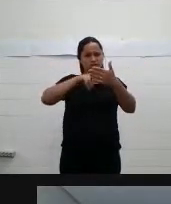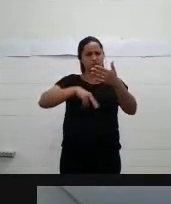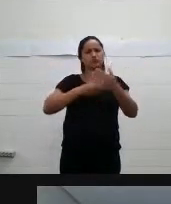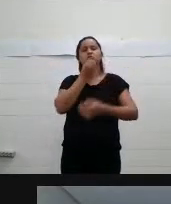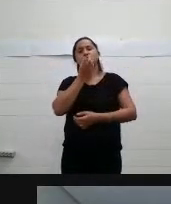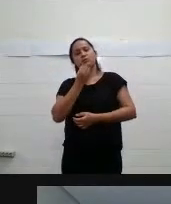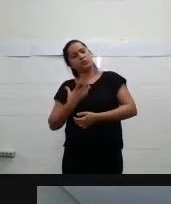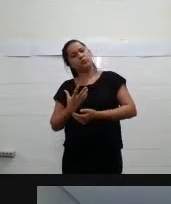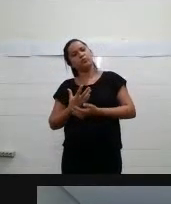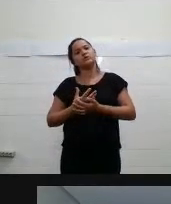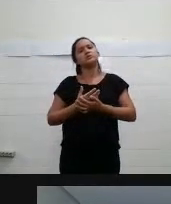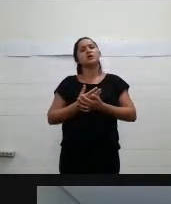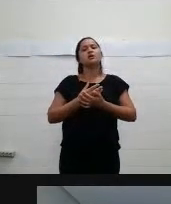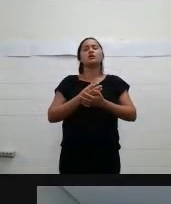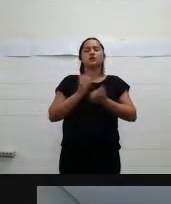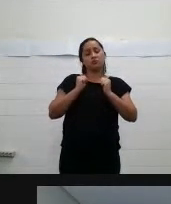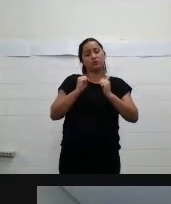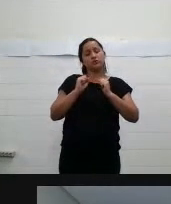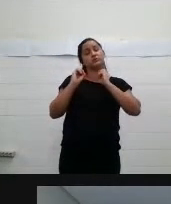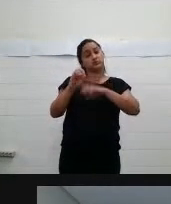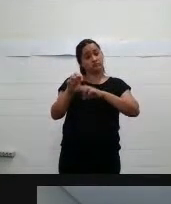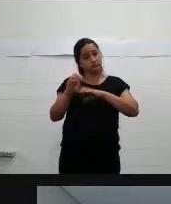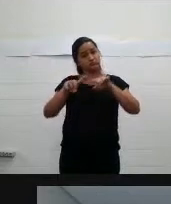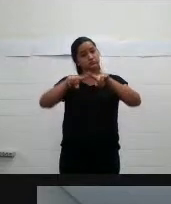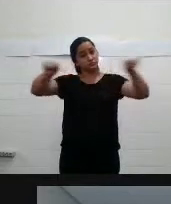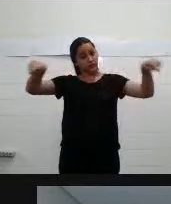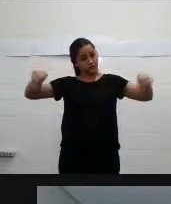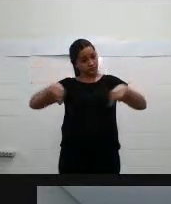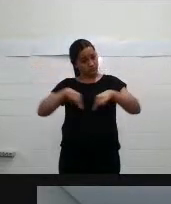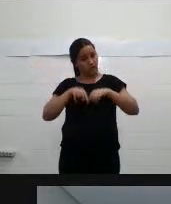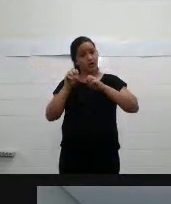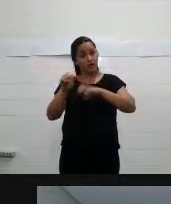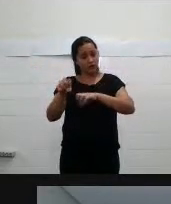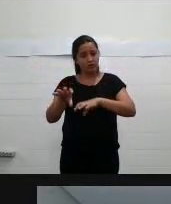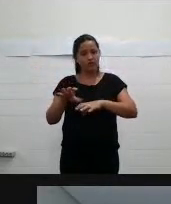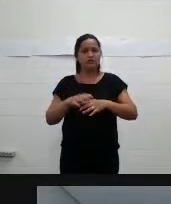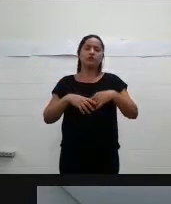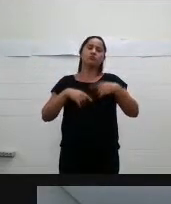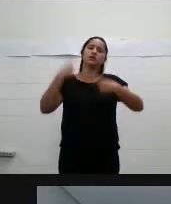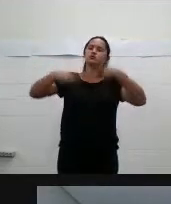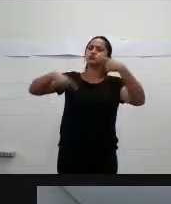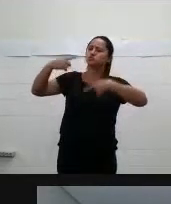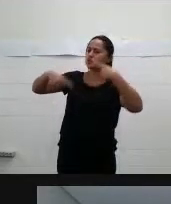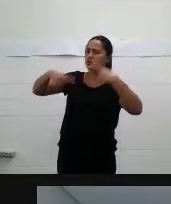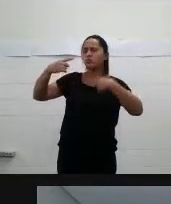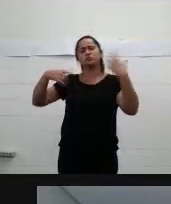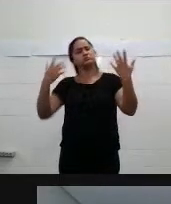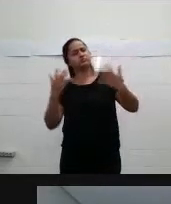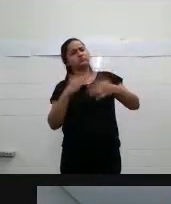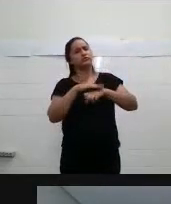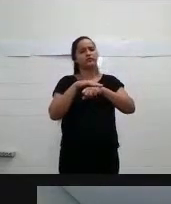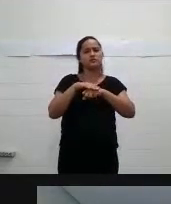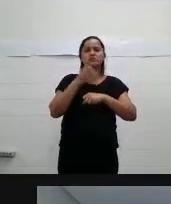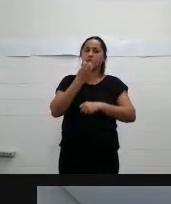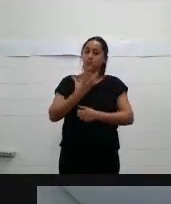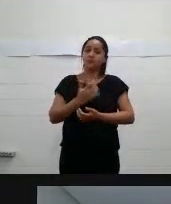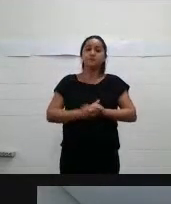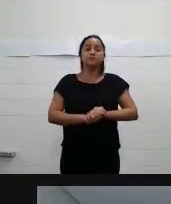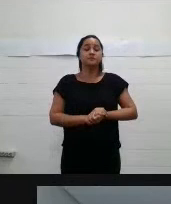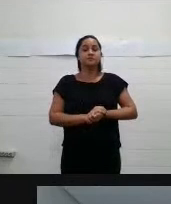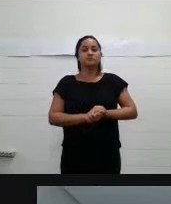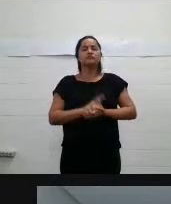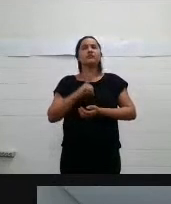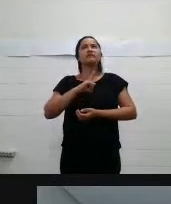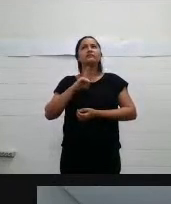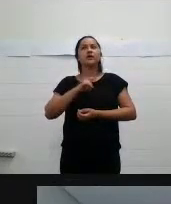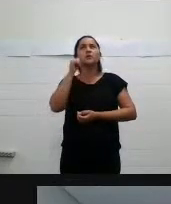utilizadas na sala de aula, enfim, para as discussões e etc. Tem uma autora que eu gosto